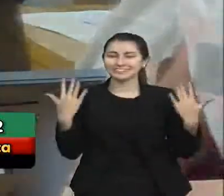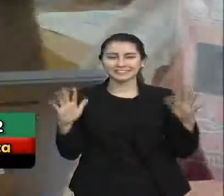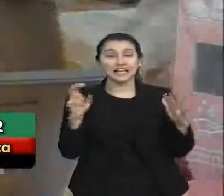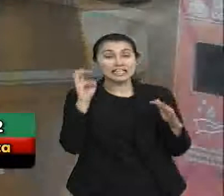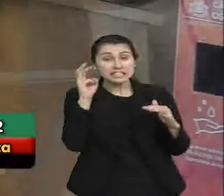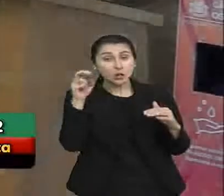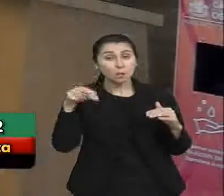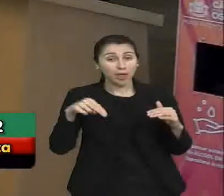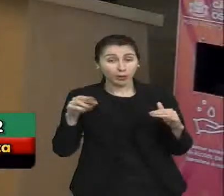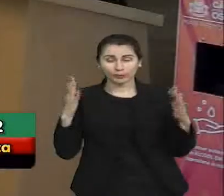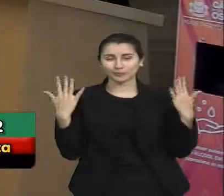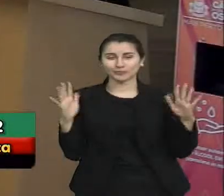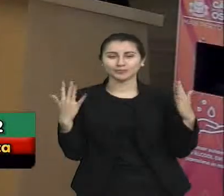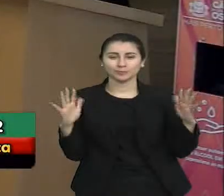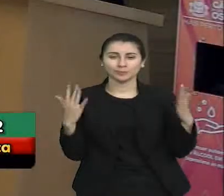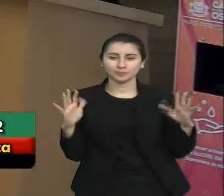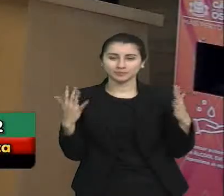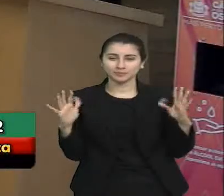5 minutos.